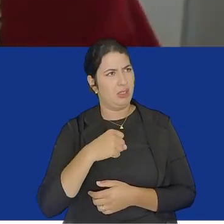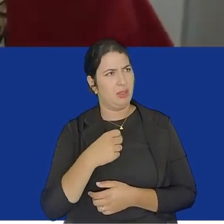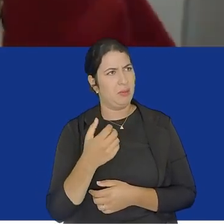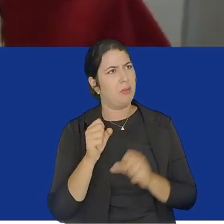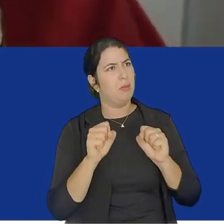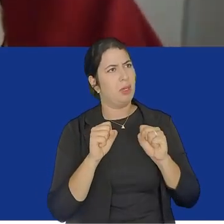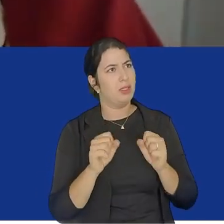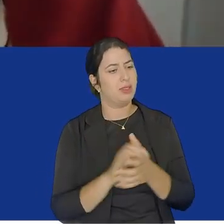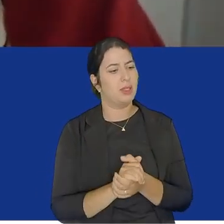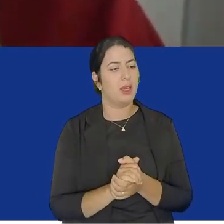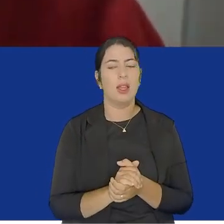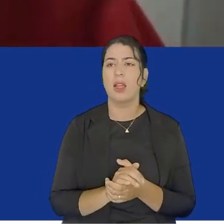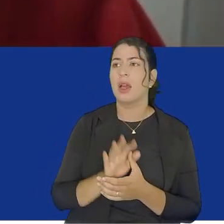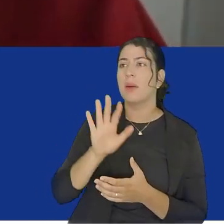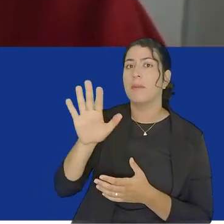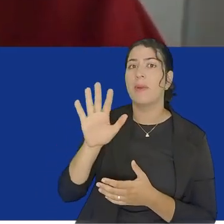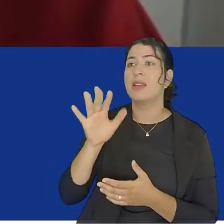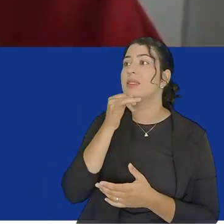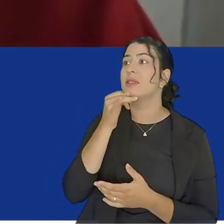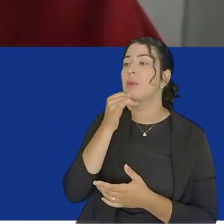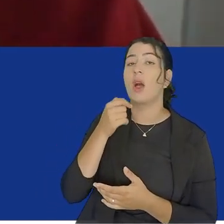é, mas a justiça não me deixa.